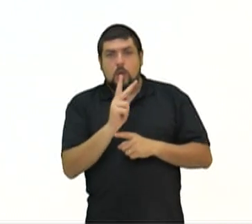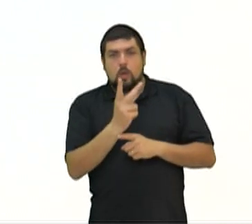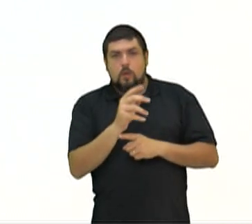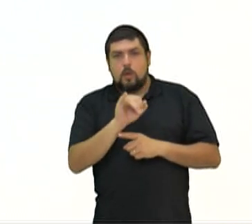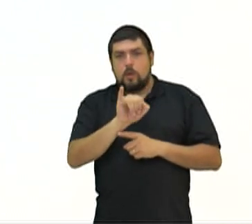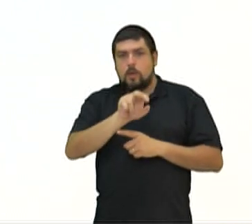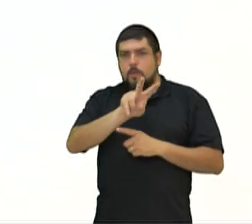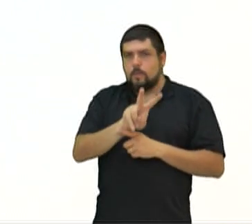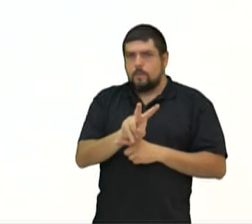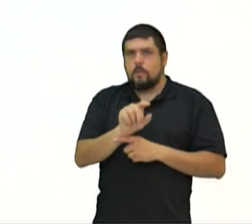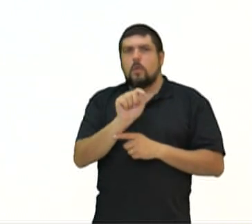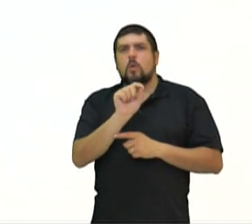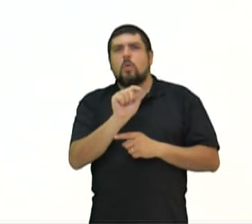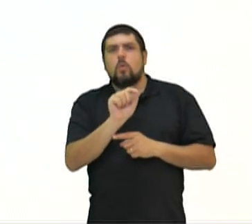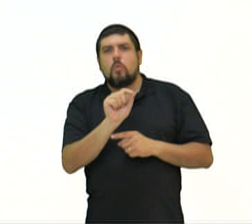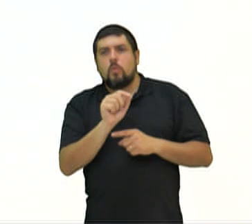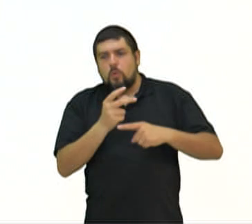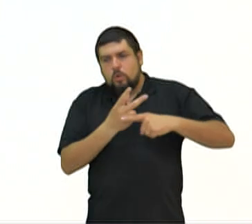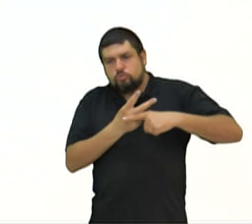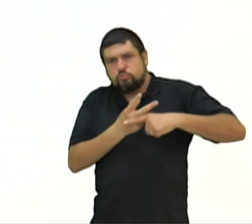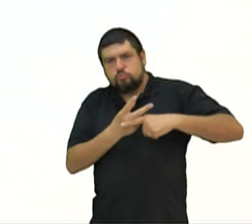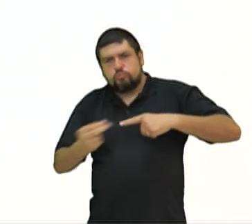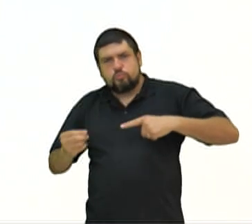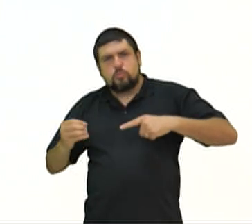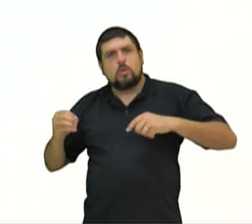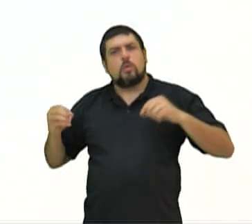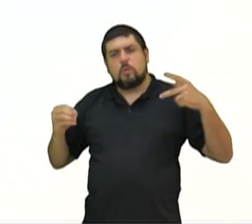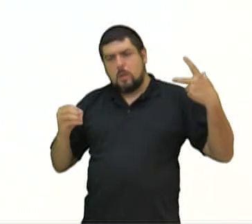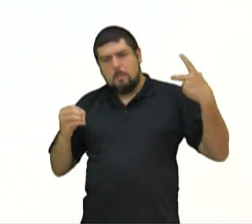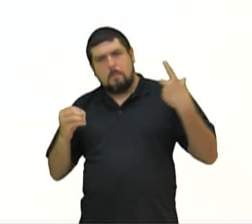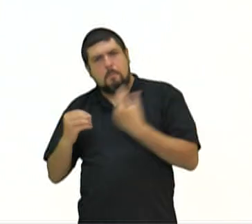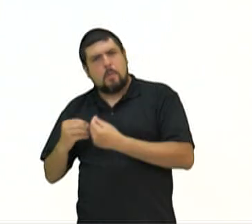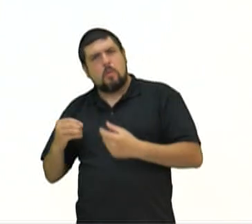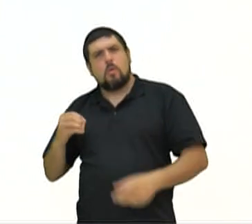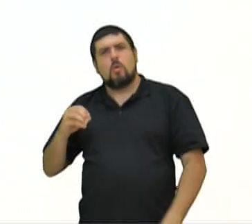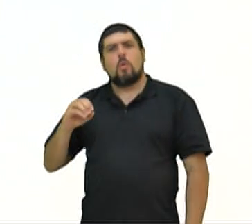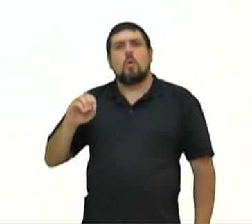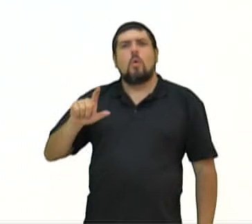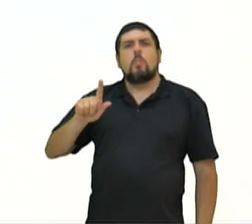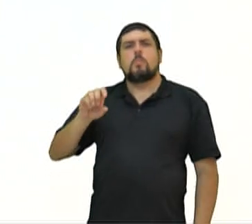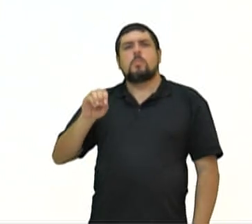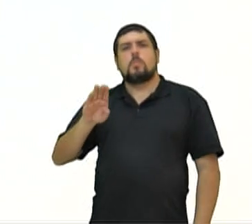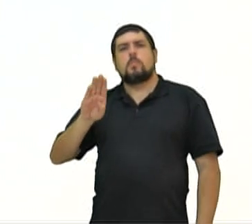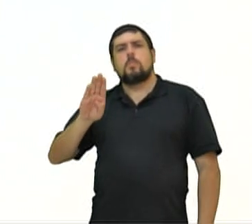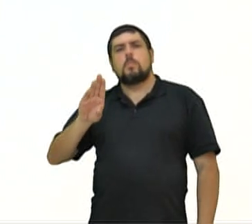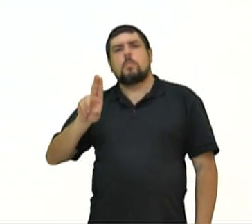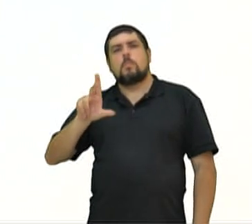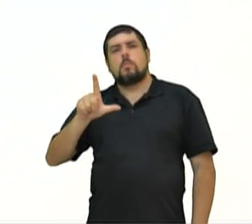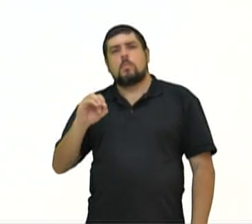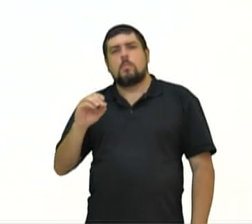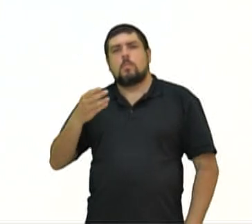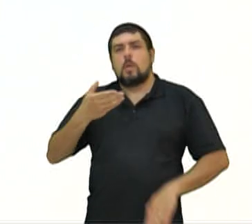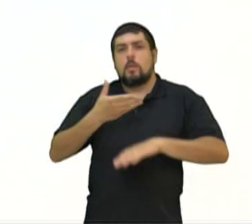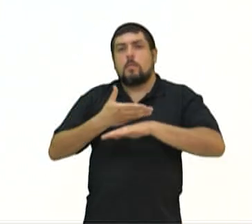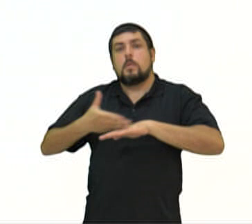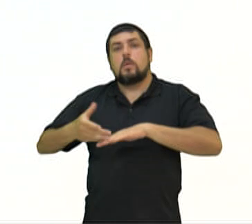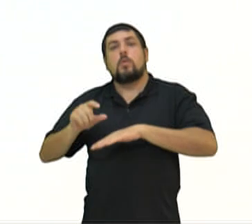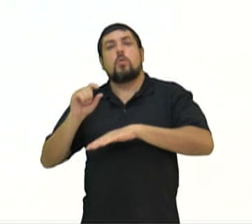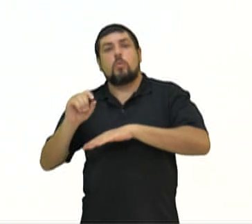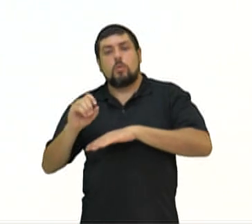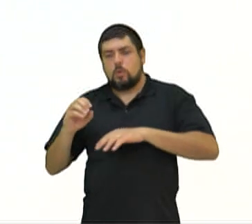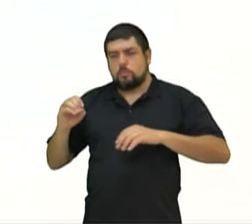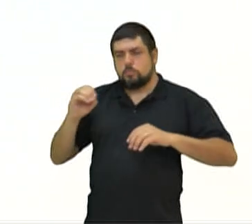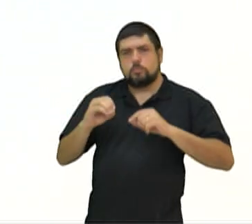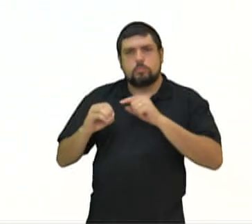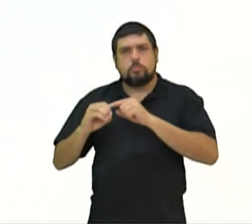glóbulo branco, que é justamente esse glóbulo branco o responsável por comandar o nosso sistema imunitário.